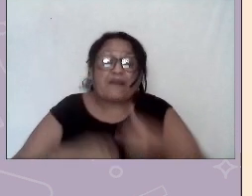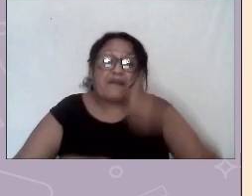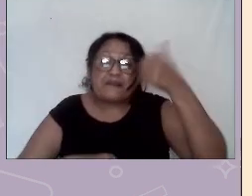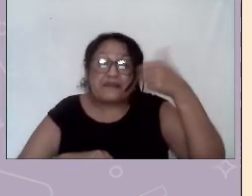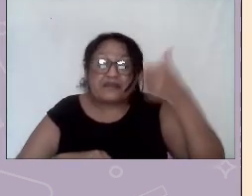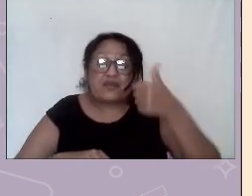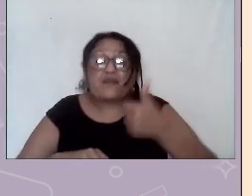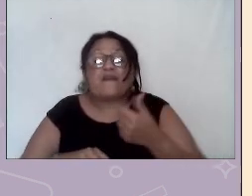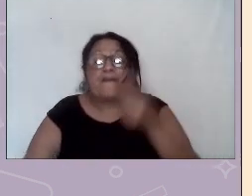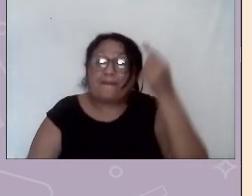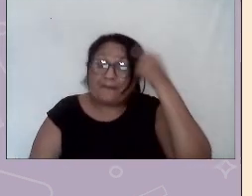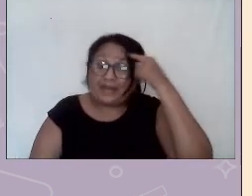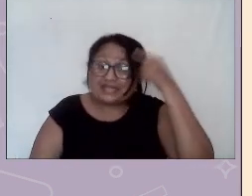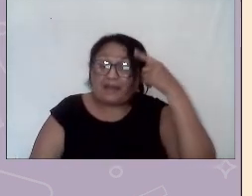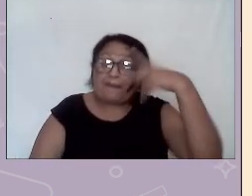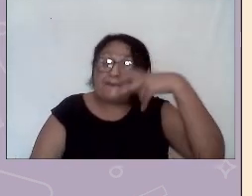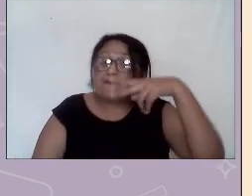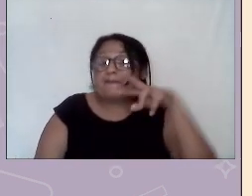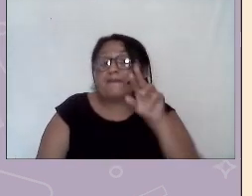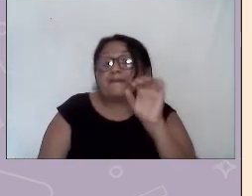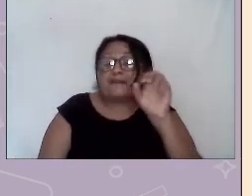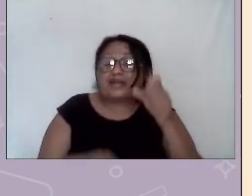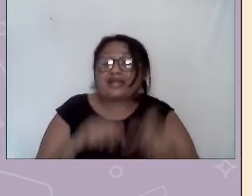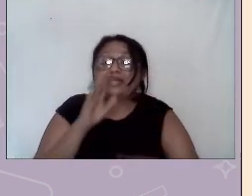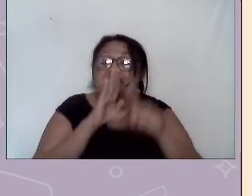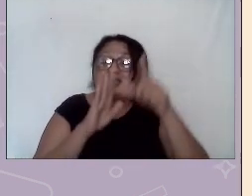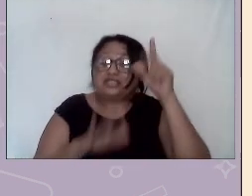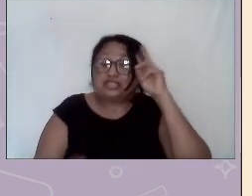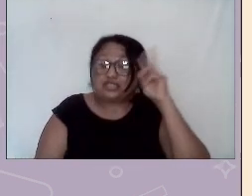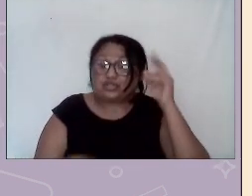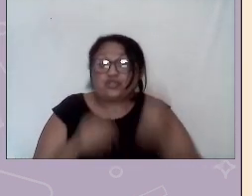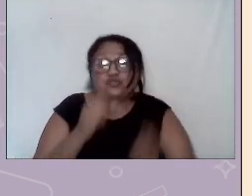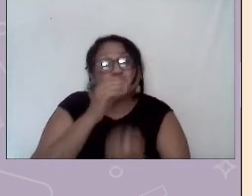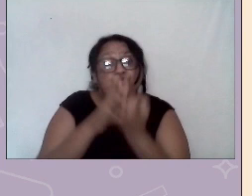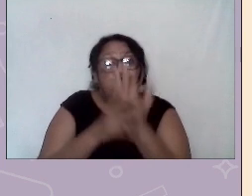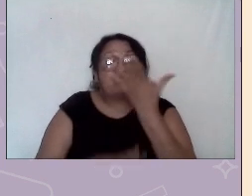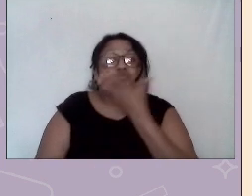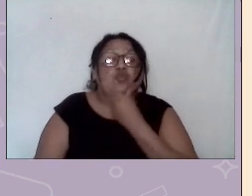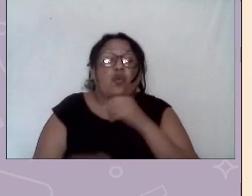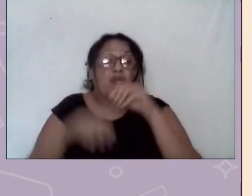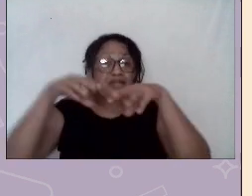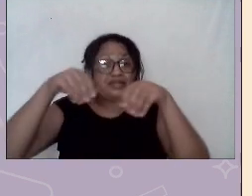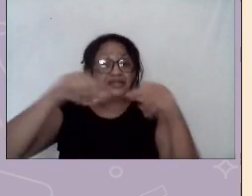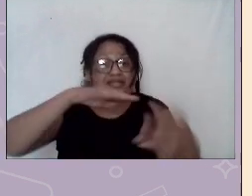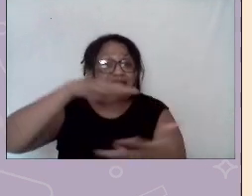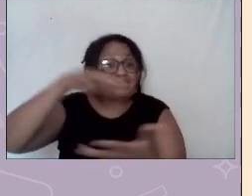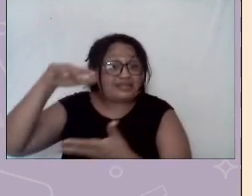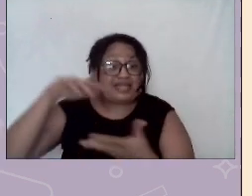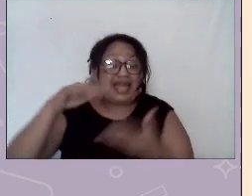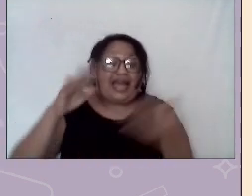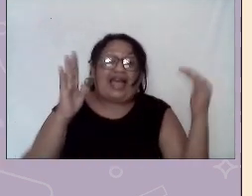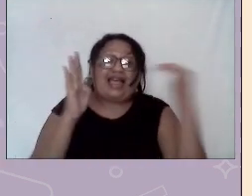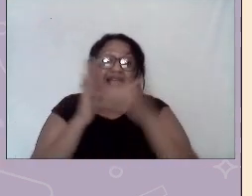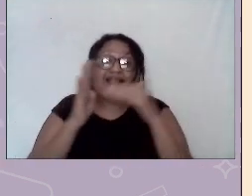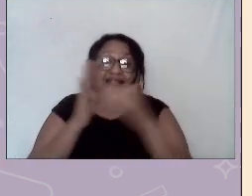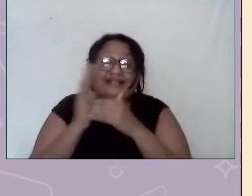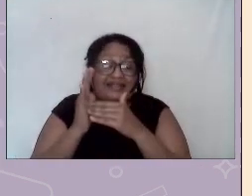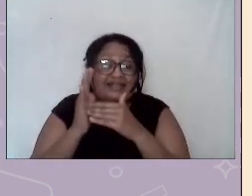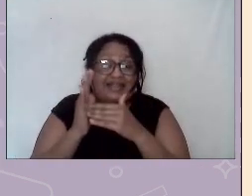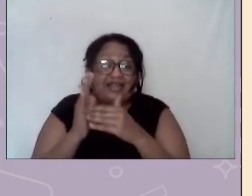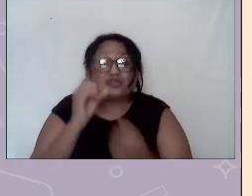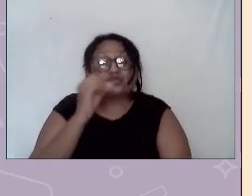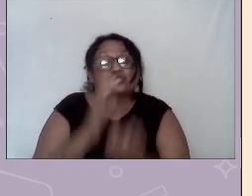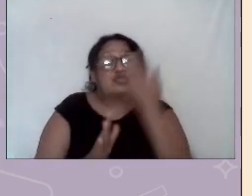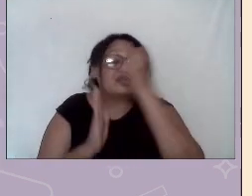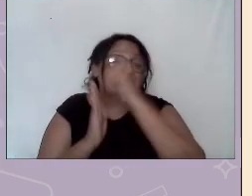a história até a história é o período que vai de surgimento do homem na terra né até a invenção da escrita a escrita